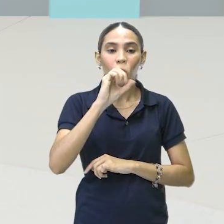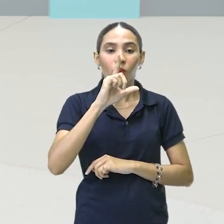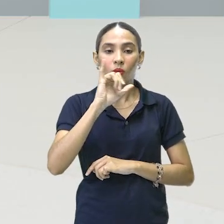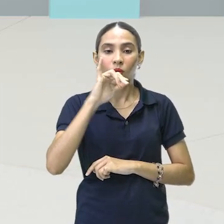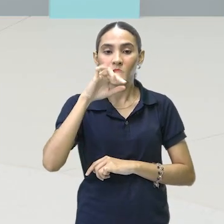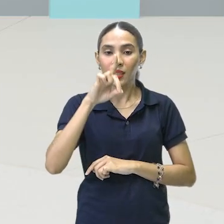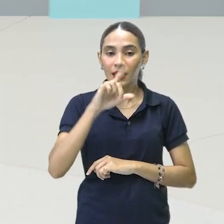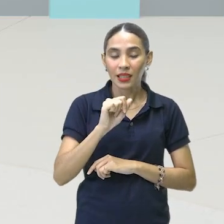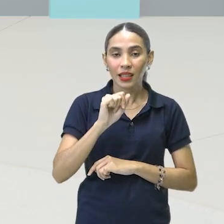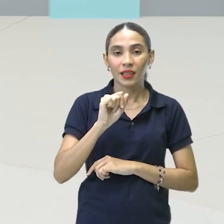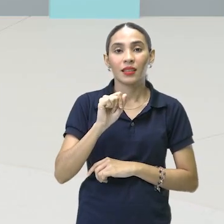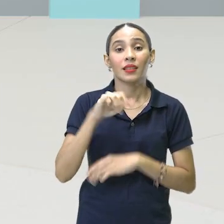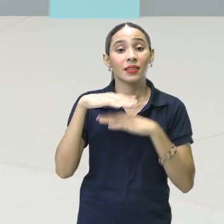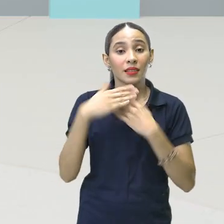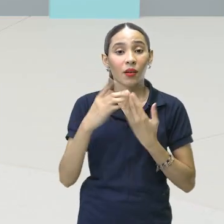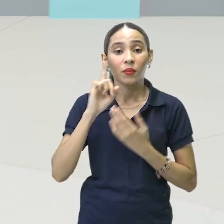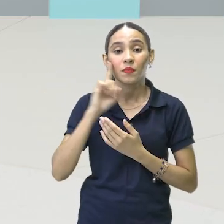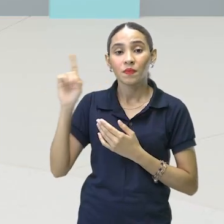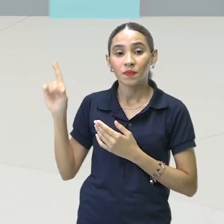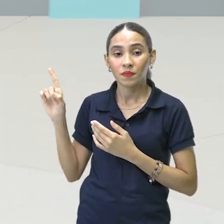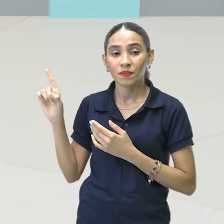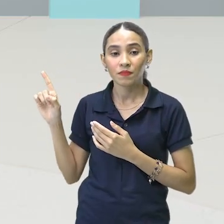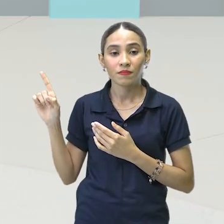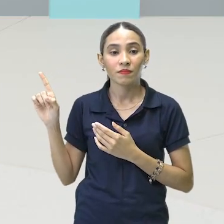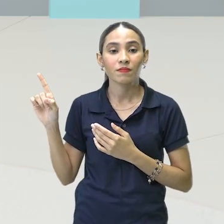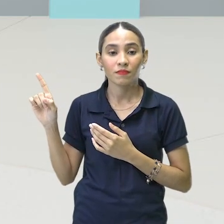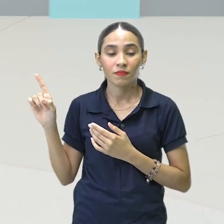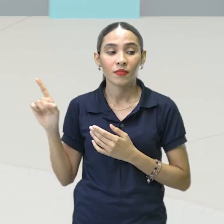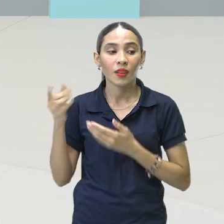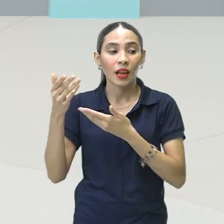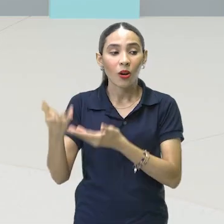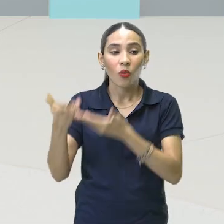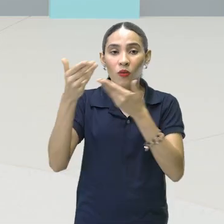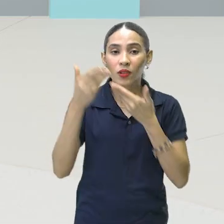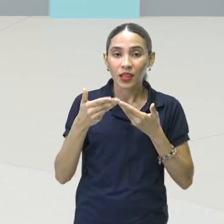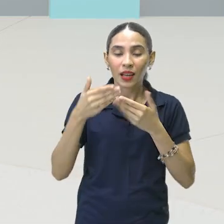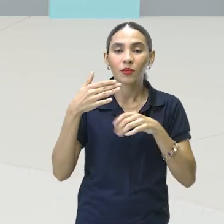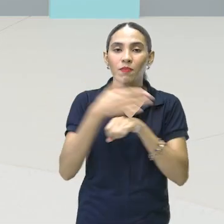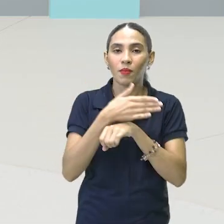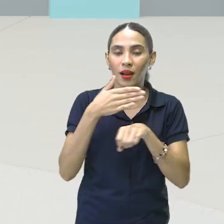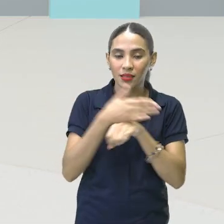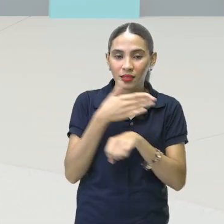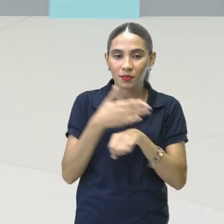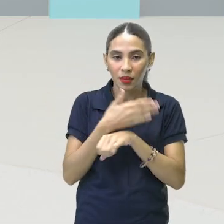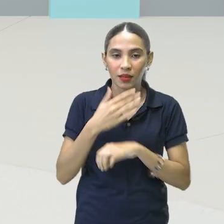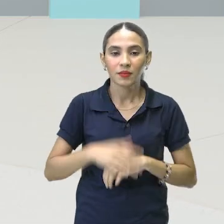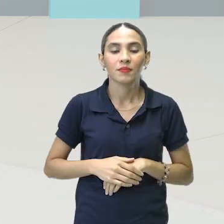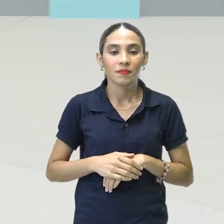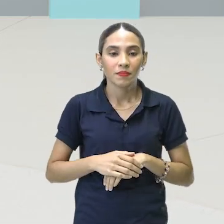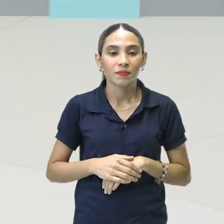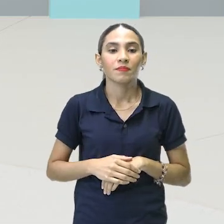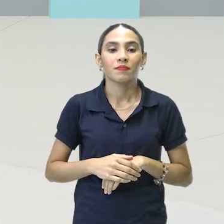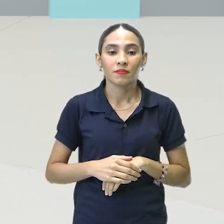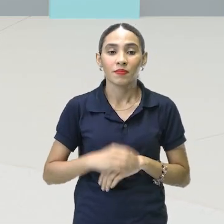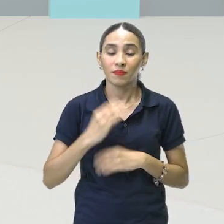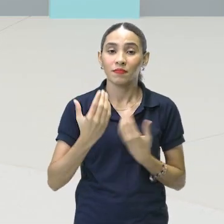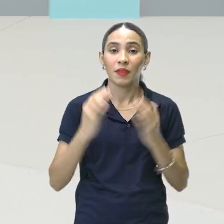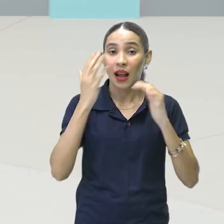ou seja, aqui vocês estão vendo que o público é convidado a participar